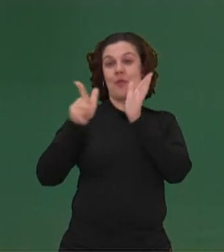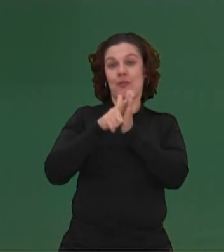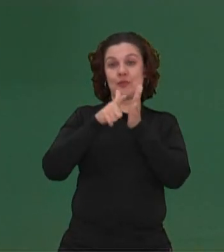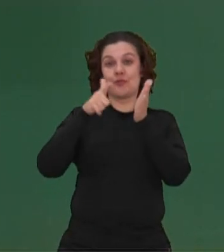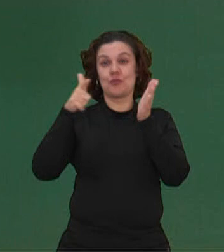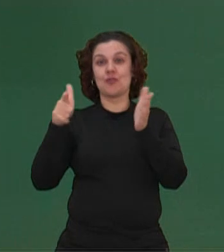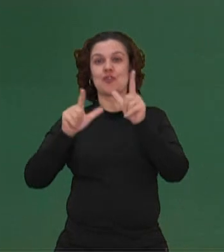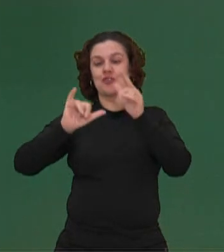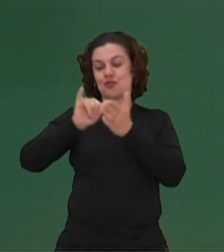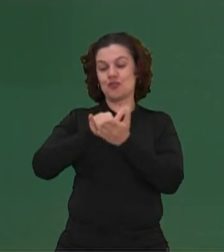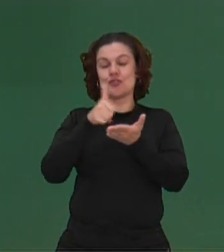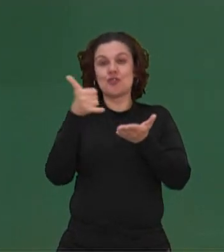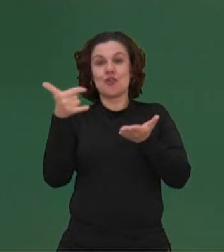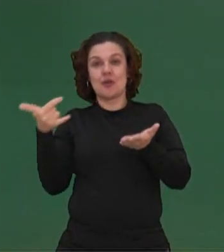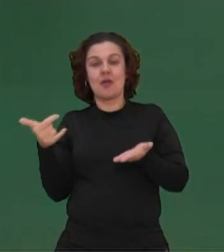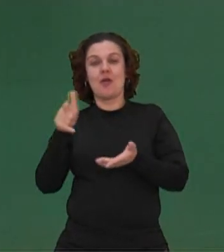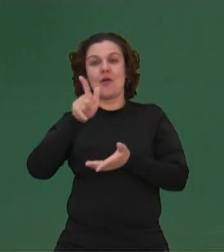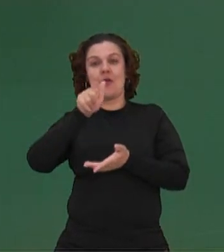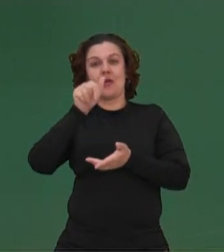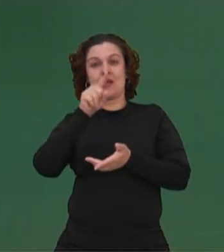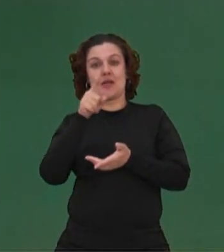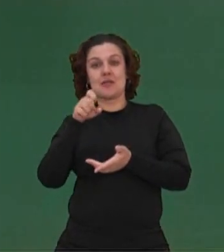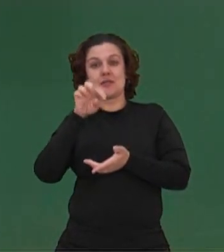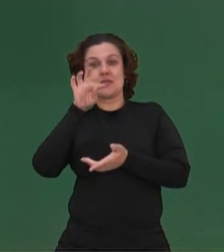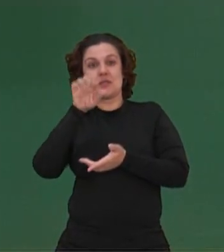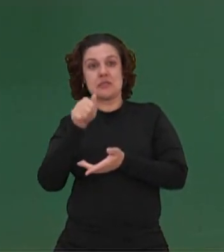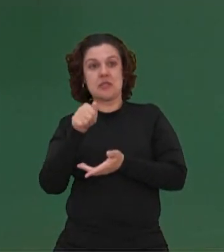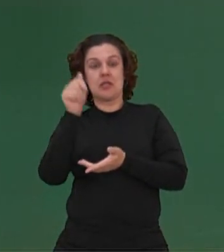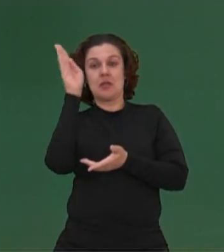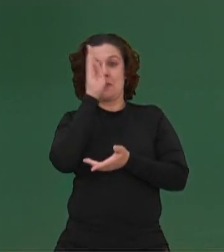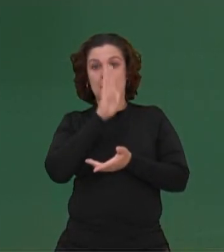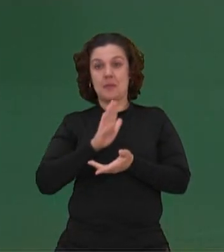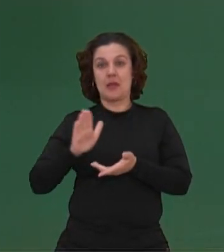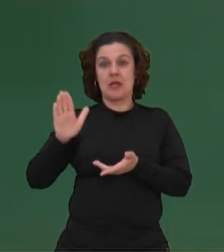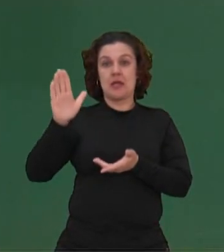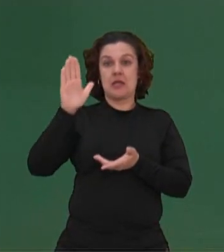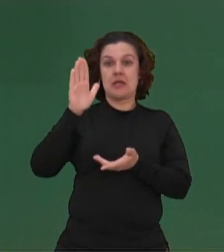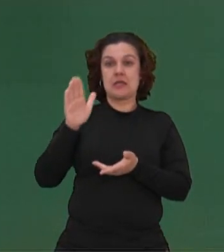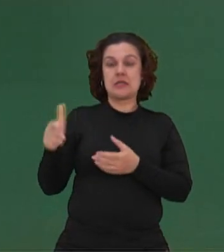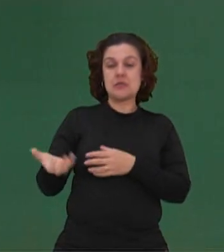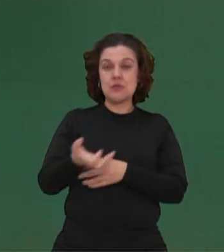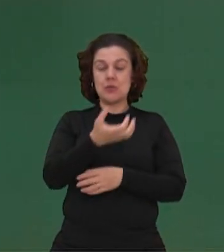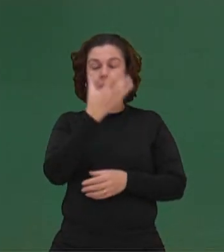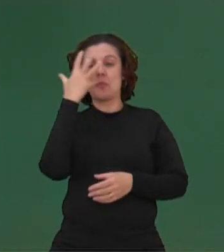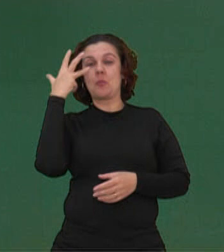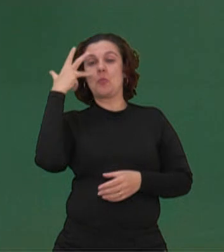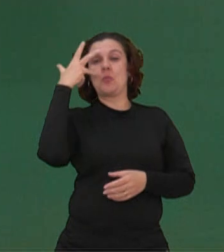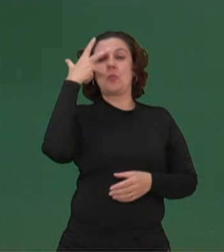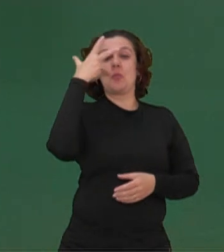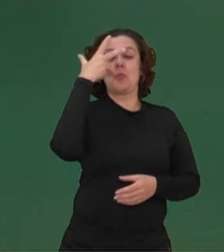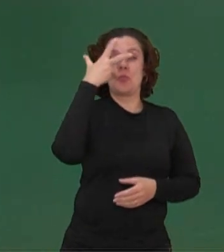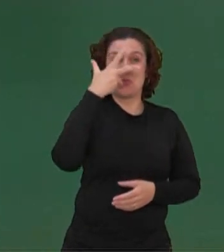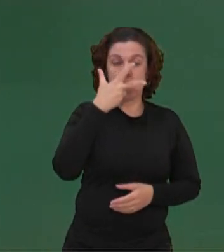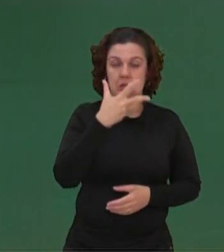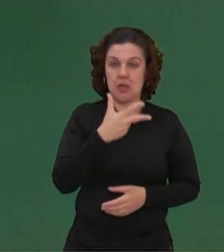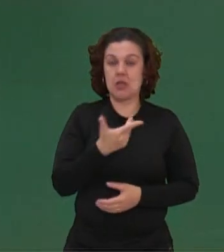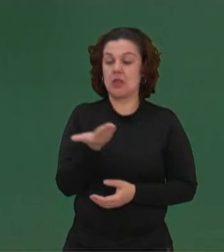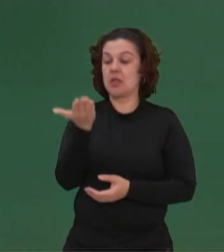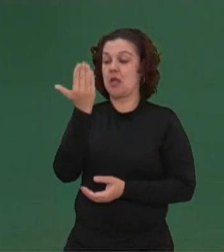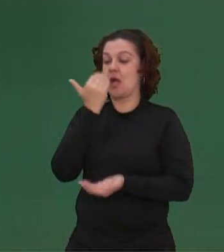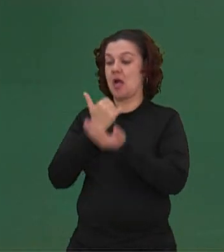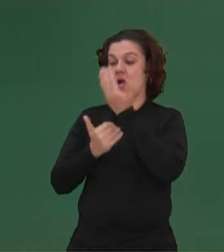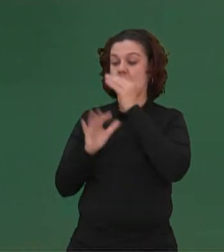jornal Gazeta do Povo, falando sobre Brasil e a nobre missão de alimentar o mundo. O Brasil é líder entre os